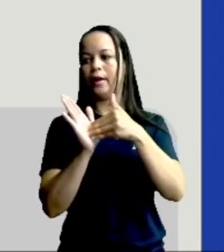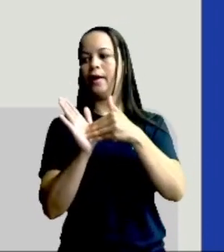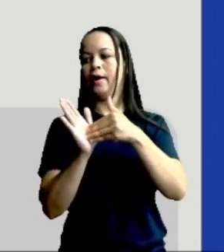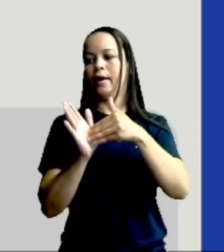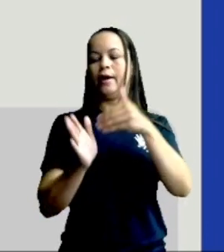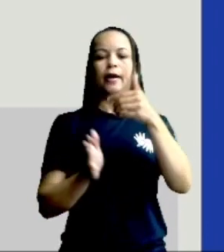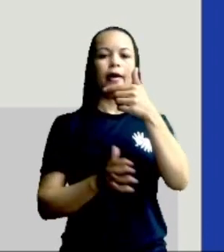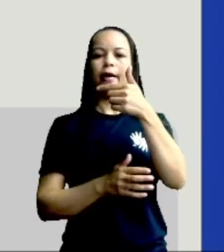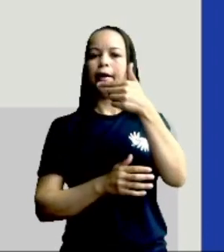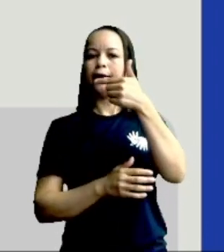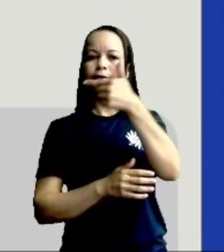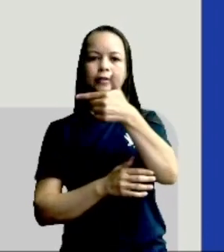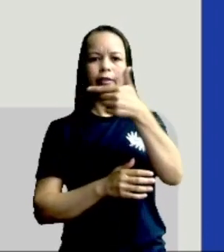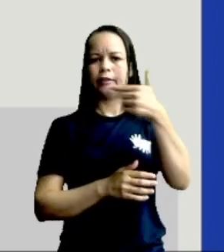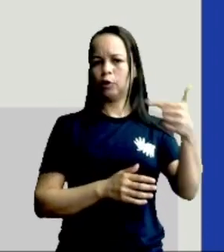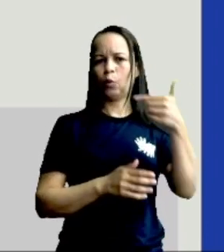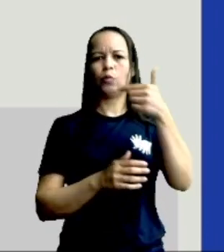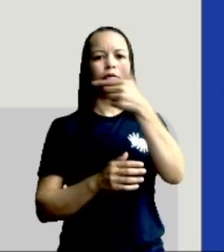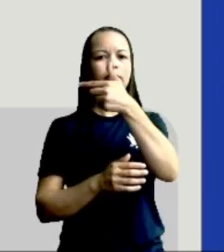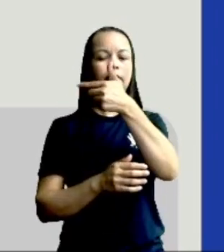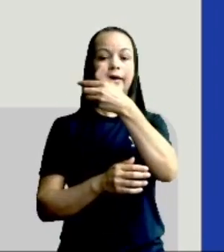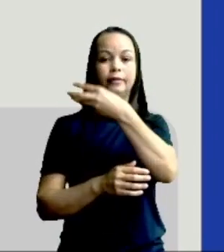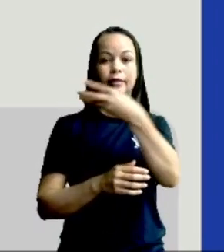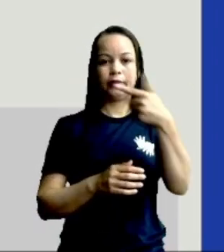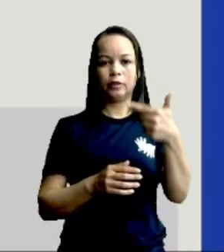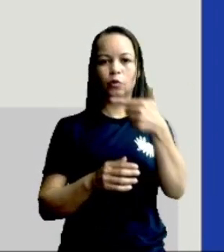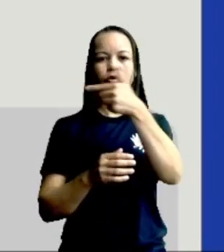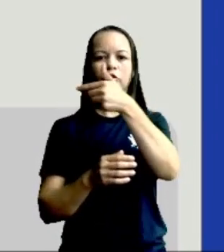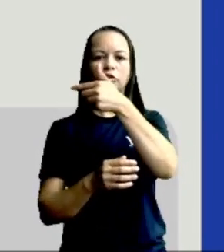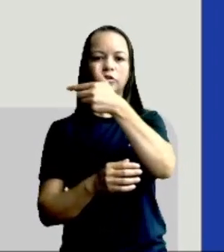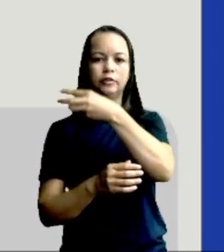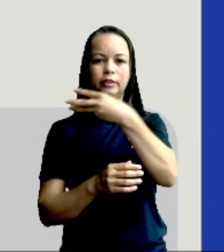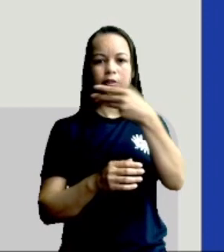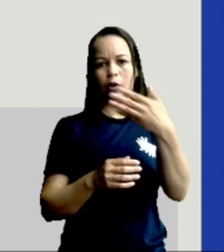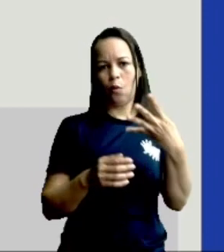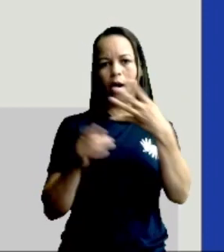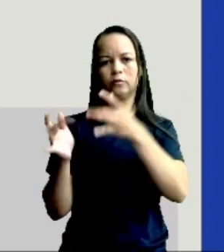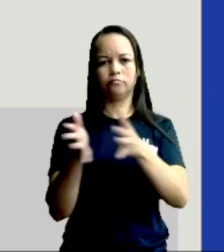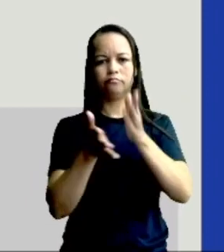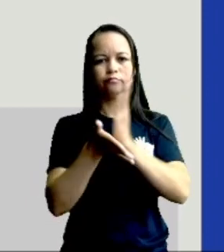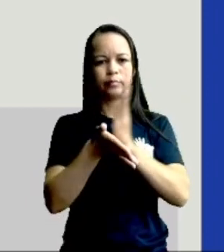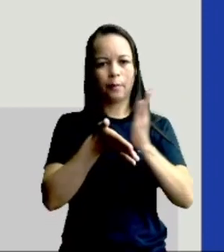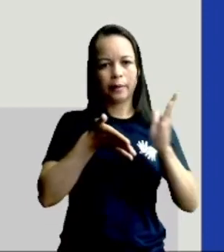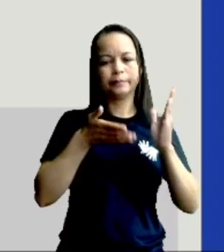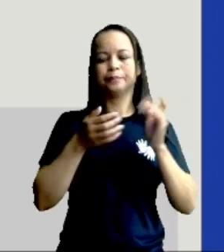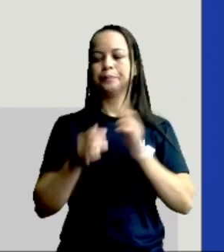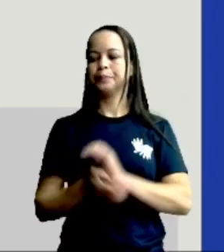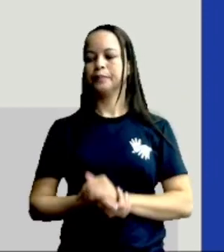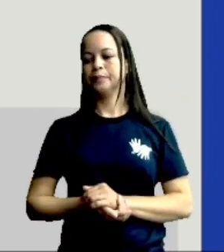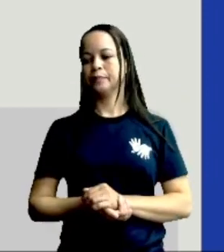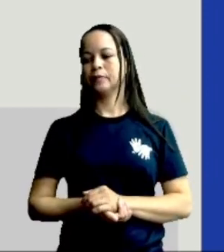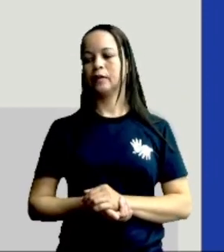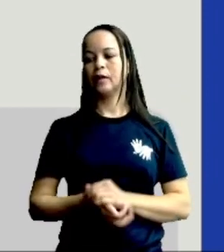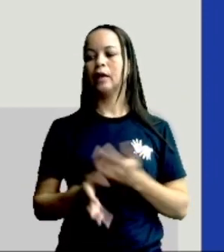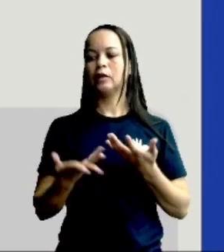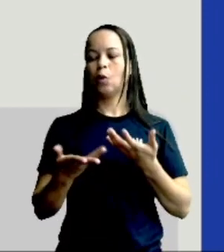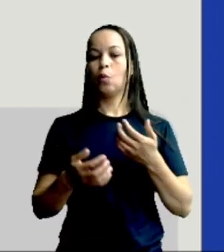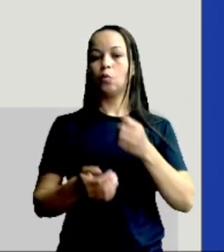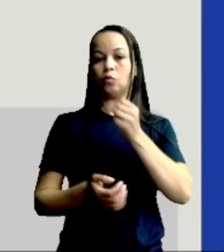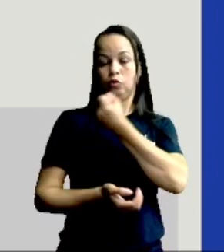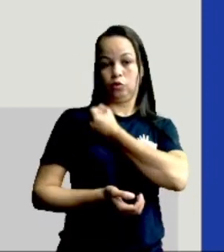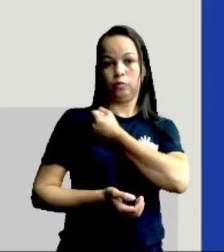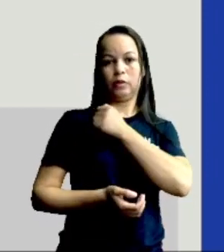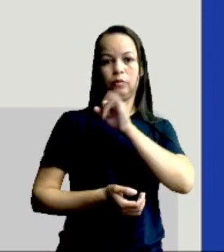por diante. Tá? Sequência dos números ímpares. Então, começando pelo número ímpar, 1. Então, eu tenho aí